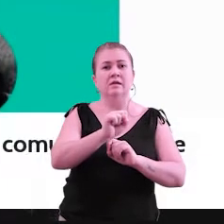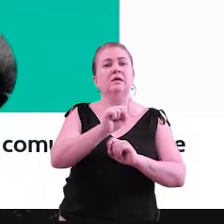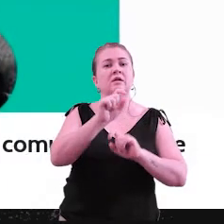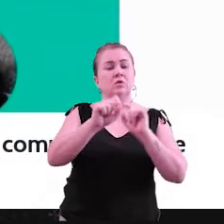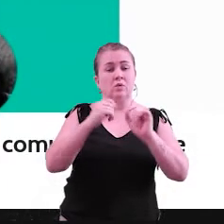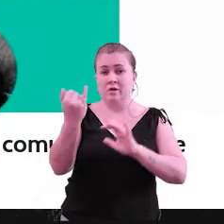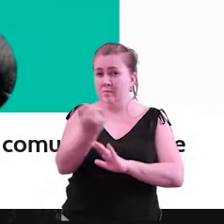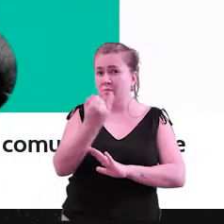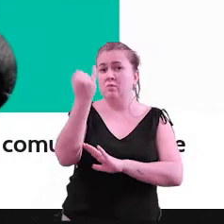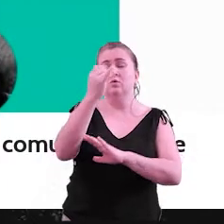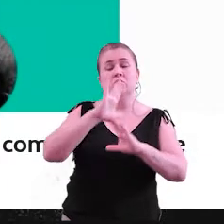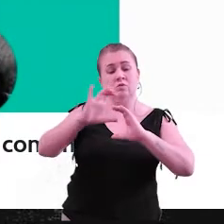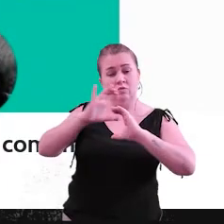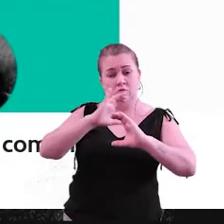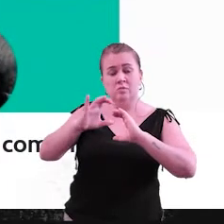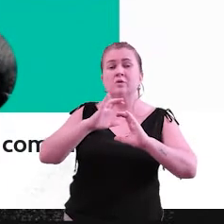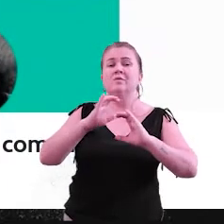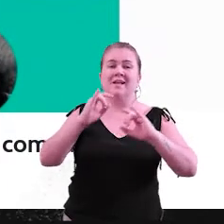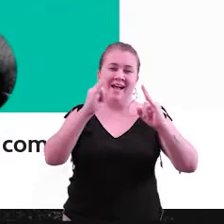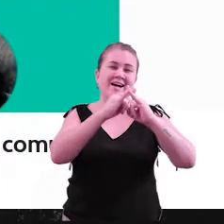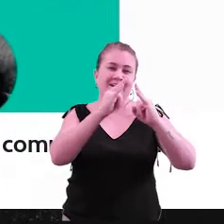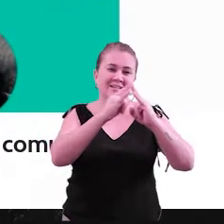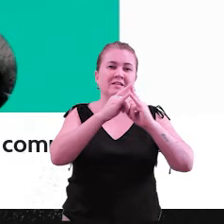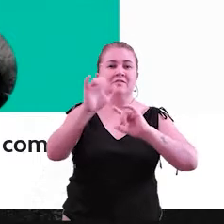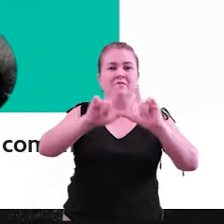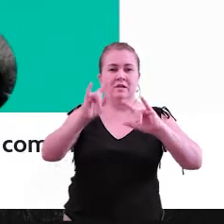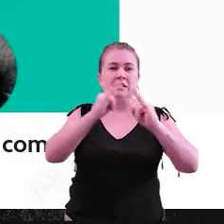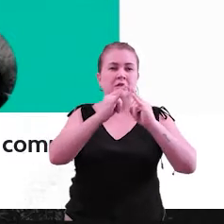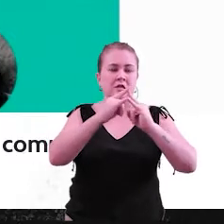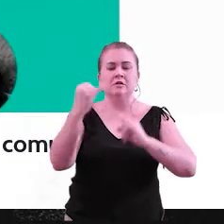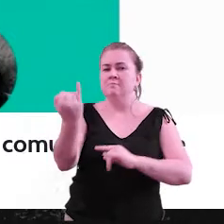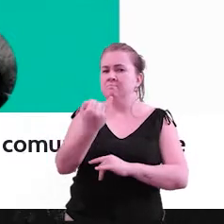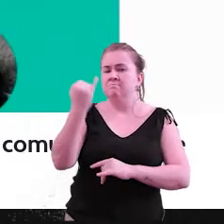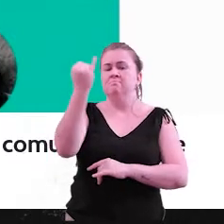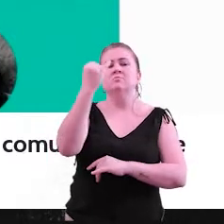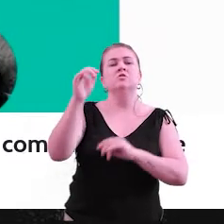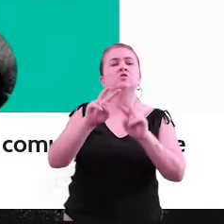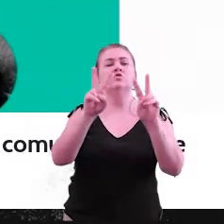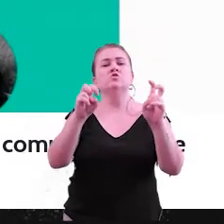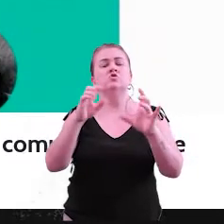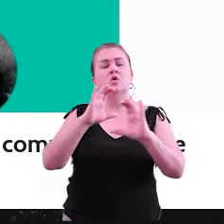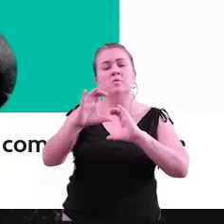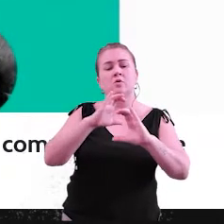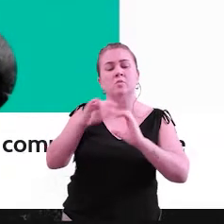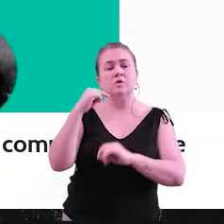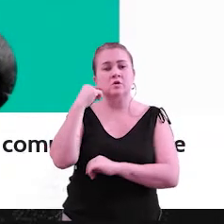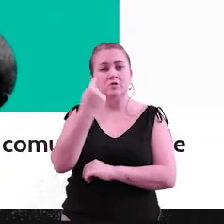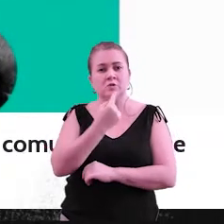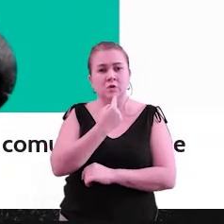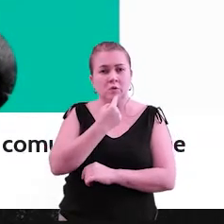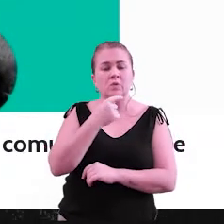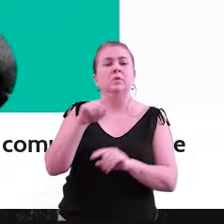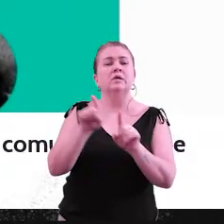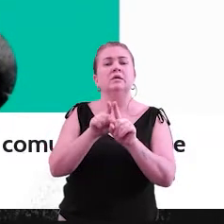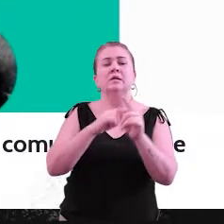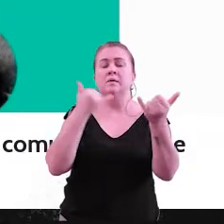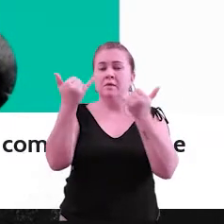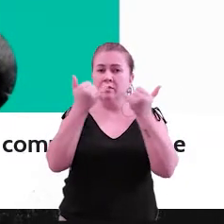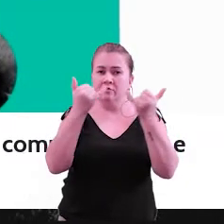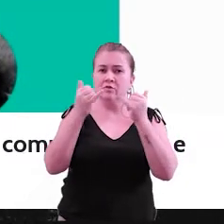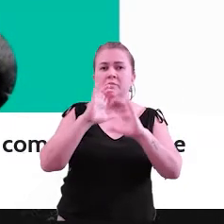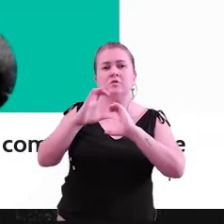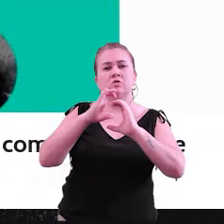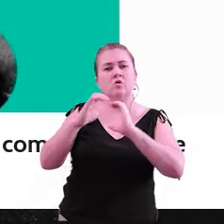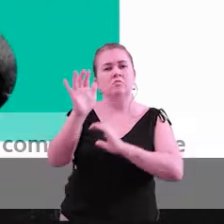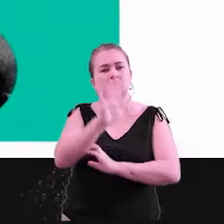importante na comunicação com surdos, não só nos canais, nas temáticas de ciência, mas informações e